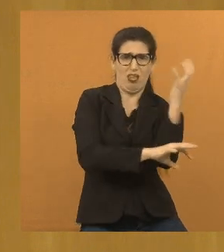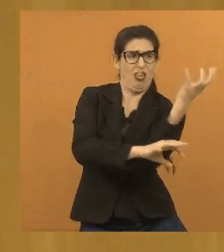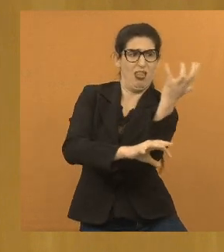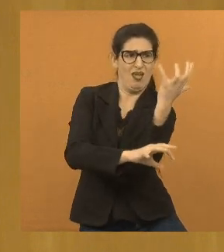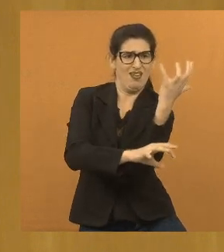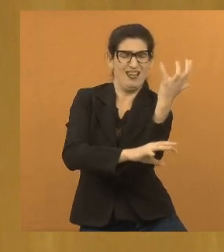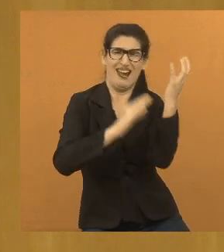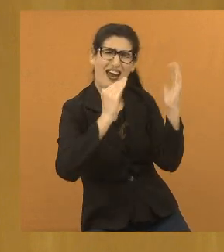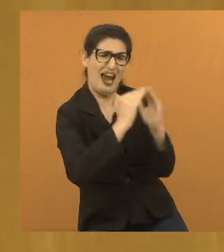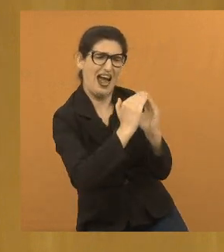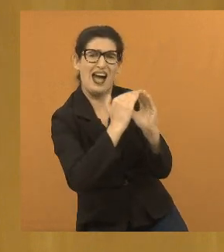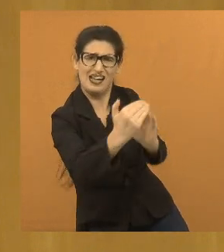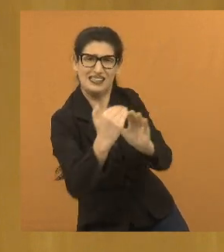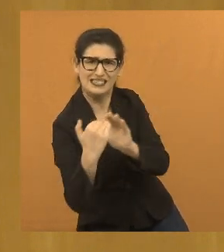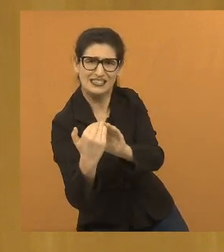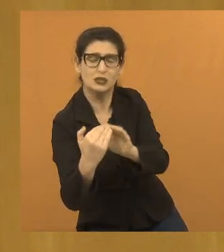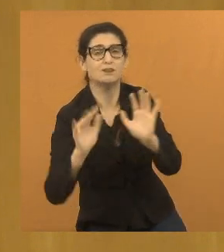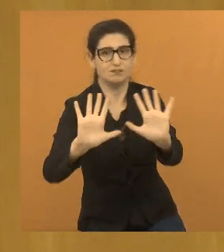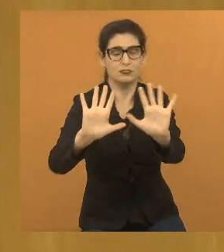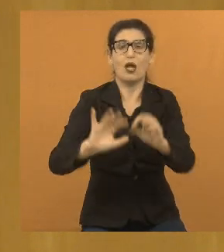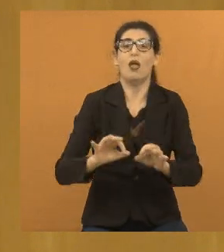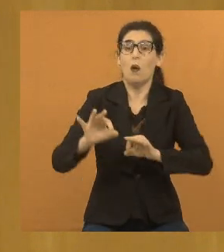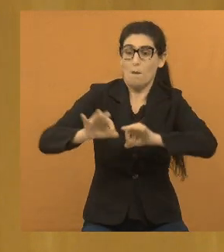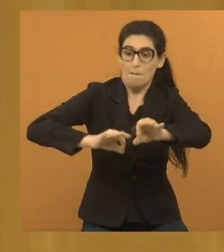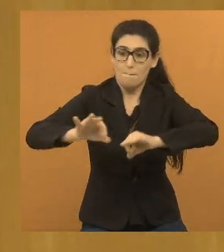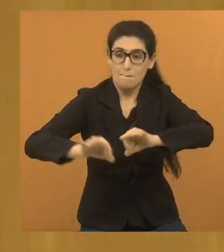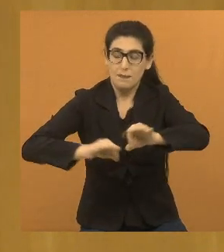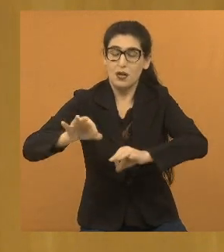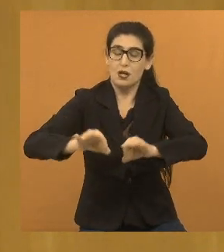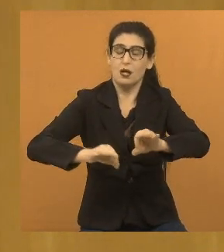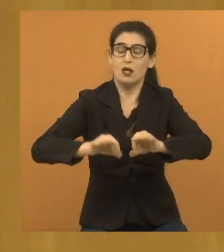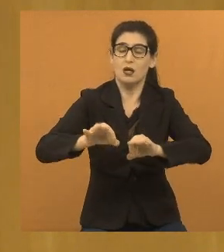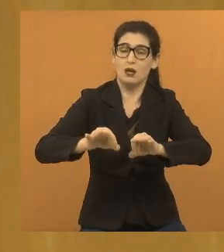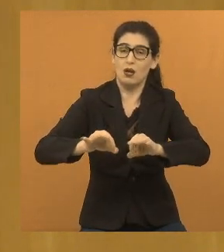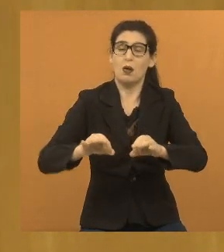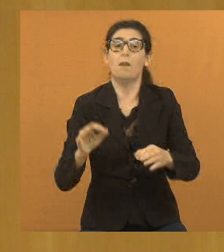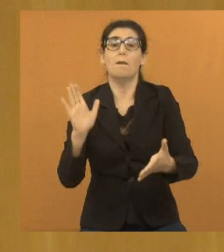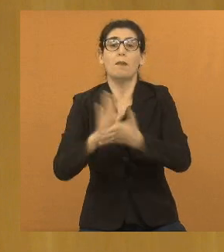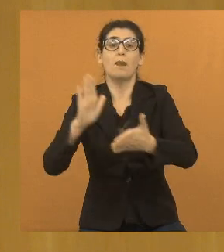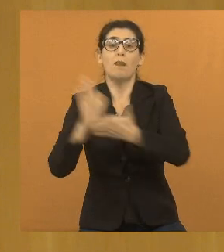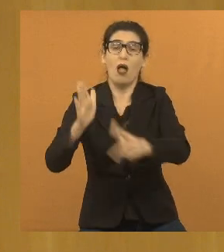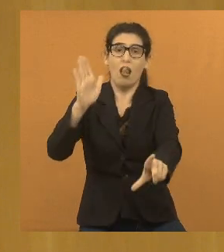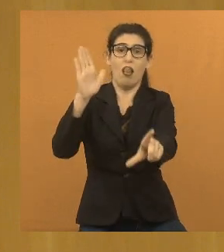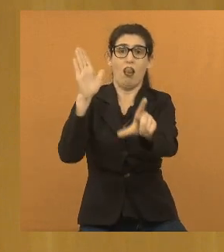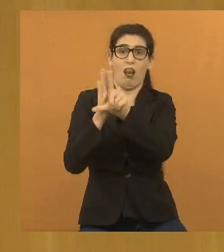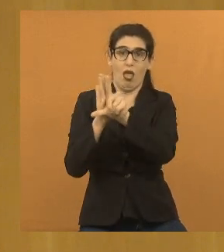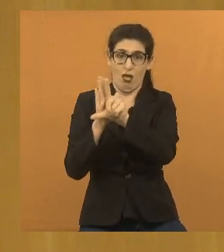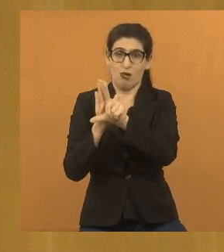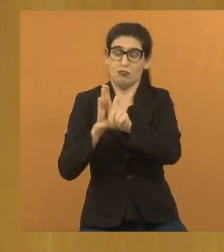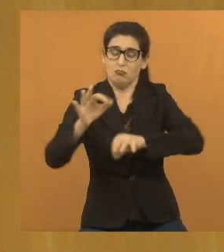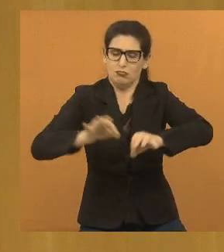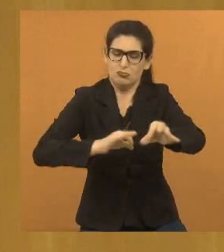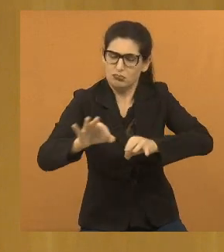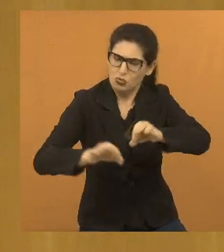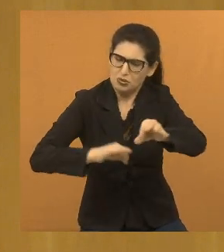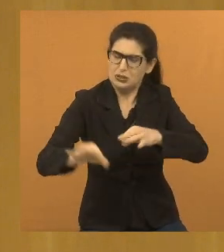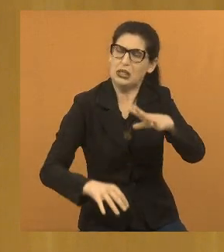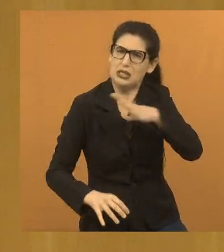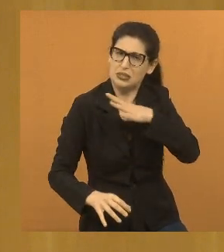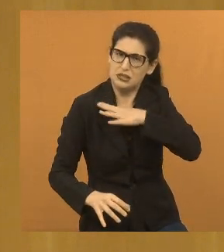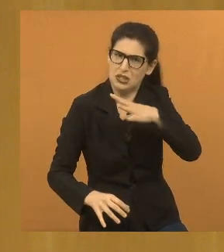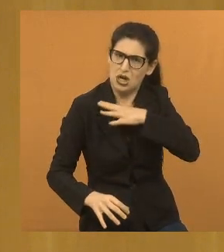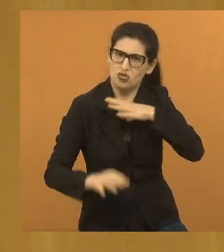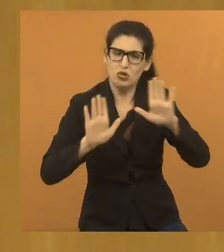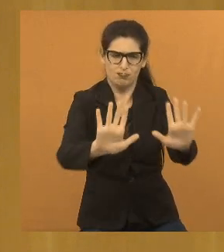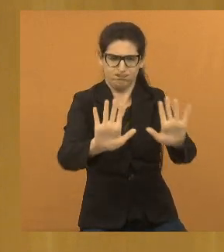mais adequada. O plano diretor é isso, é a grande lei de ordenamento territorial da cidade. Existem outras,